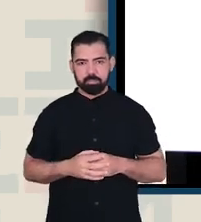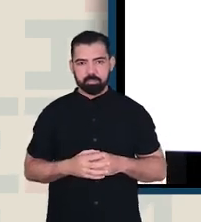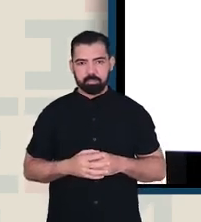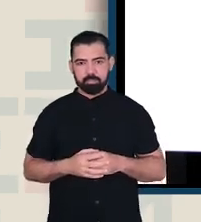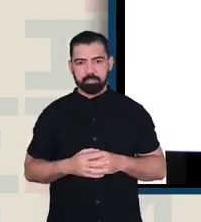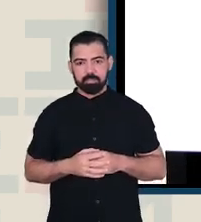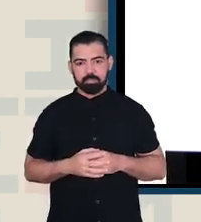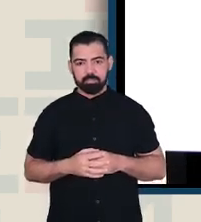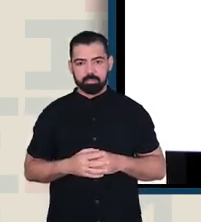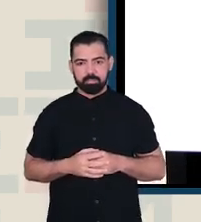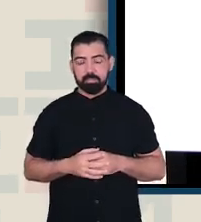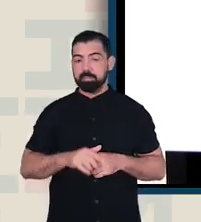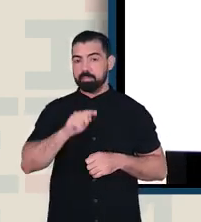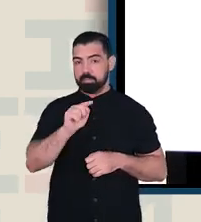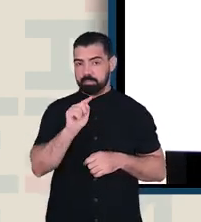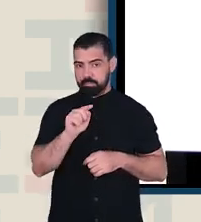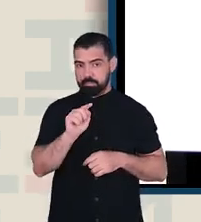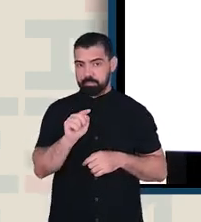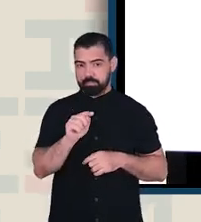Isto do impulso,